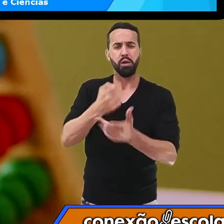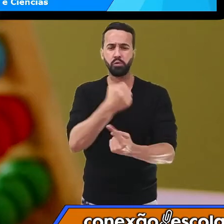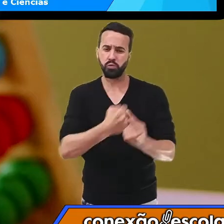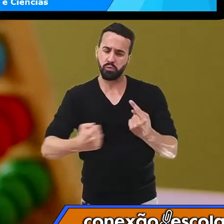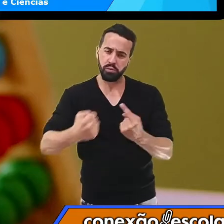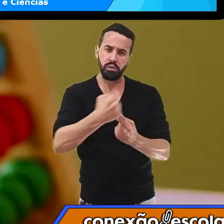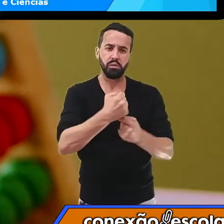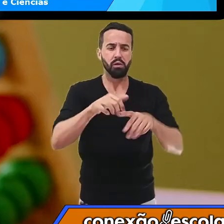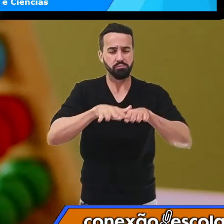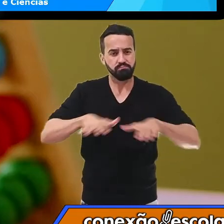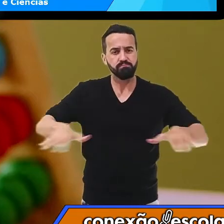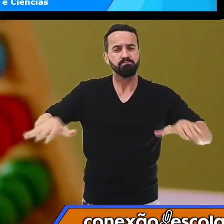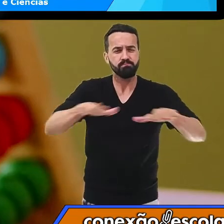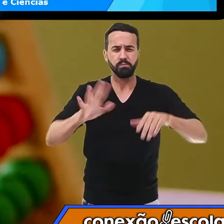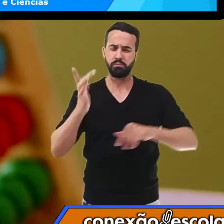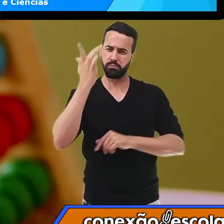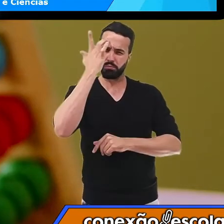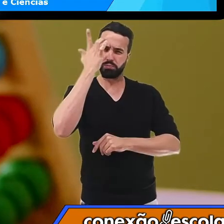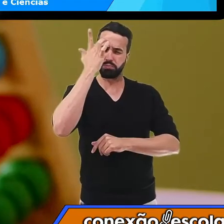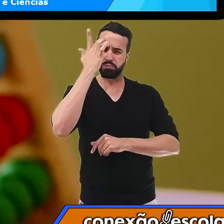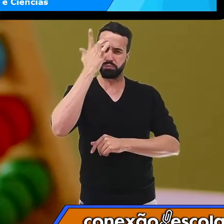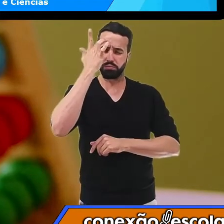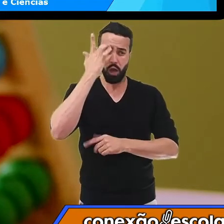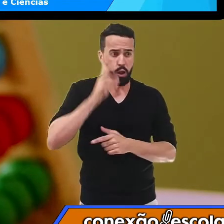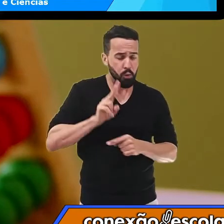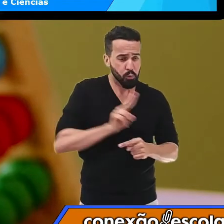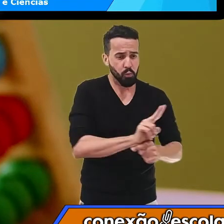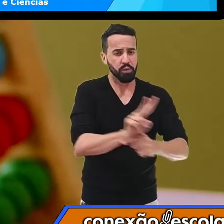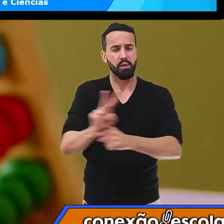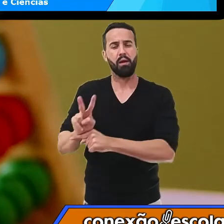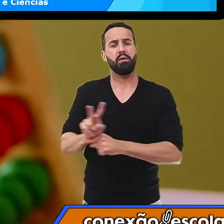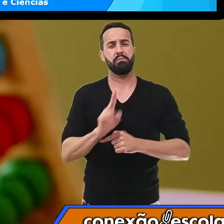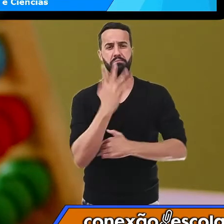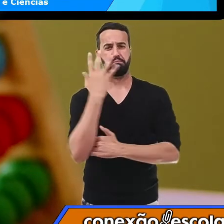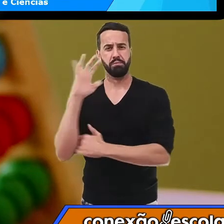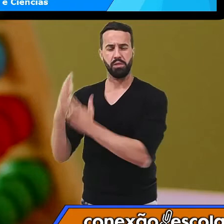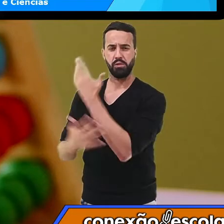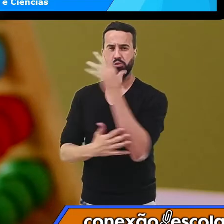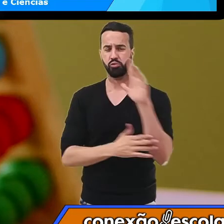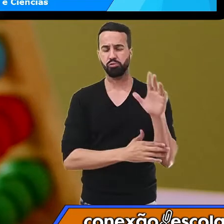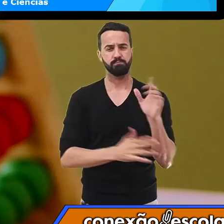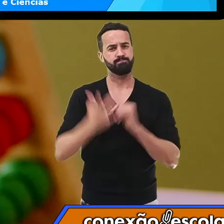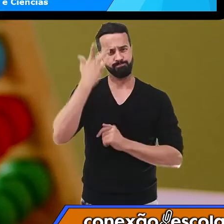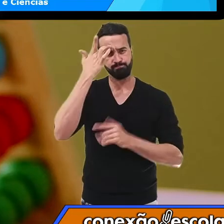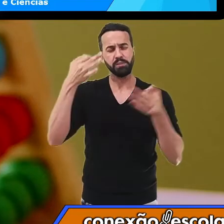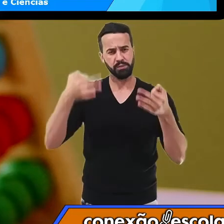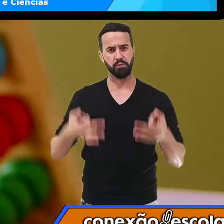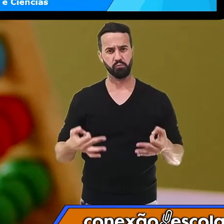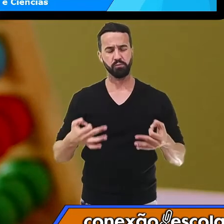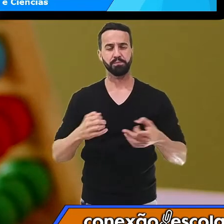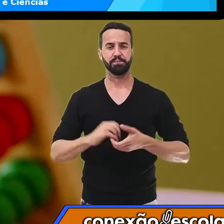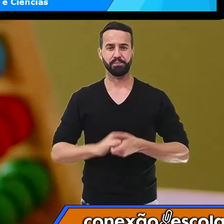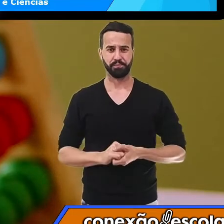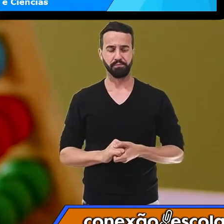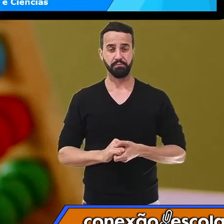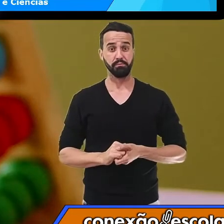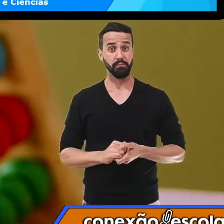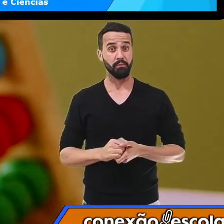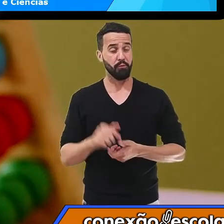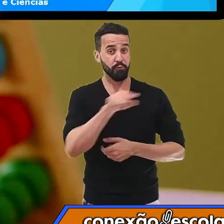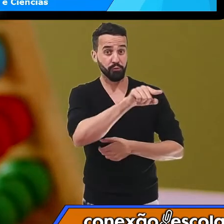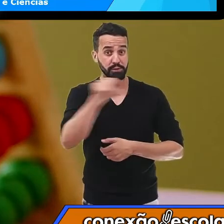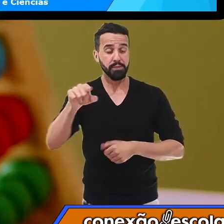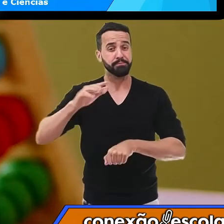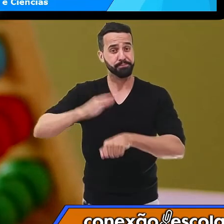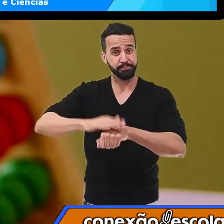geral sobre o cuidado maior com o meio ambiente. Tá, agora é com você.